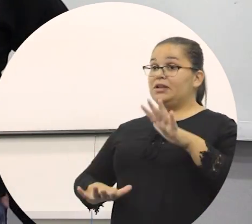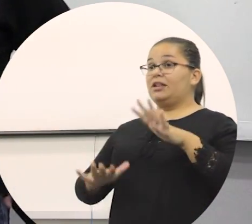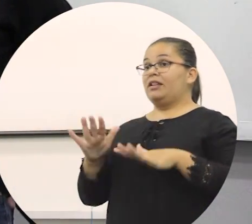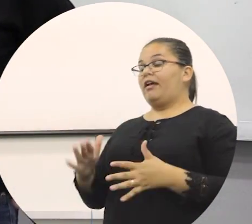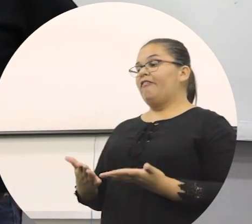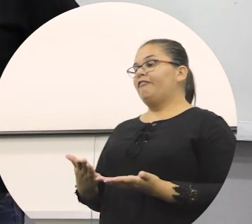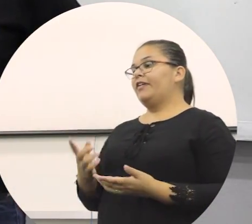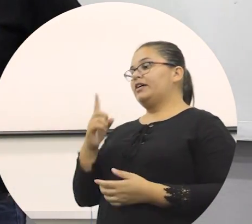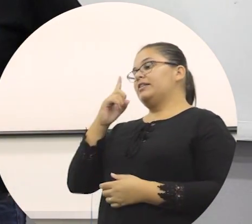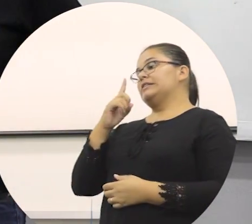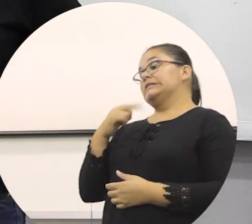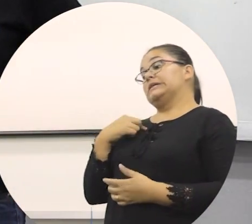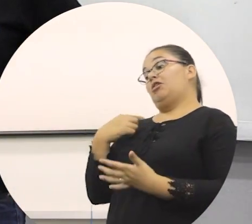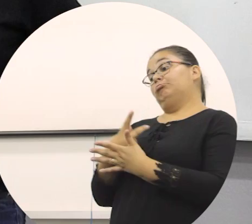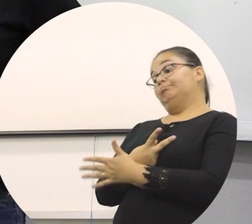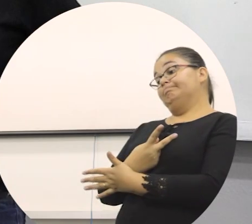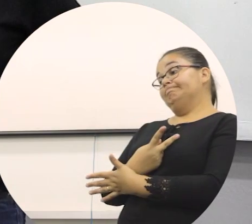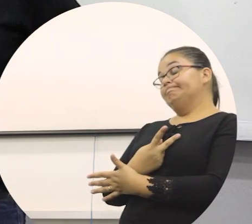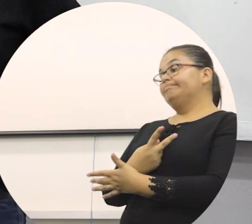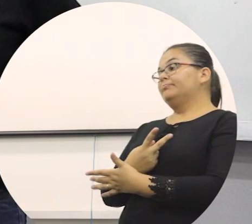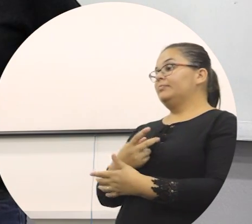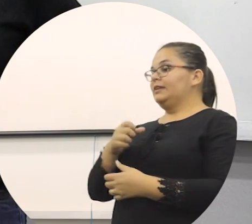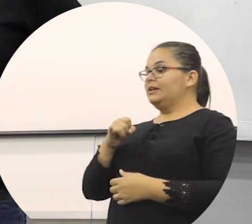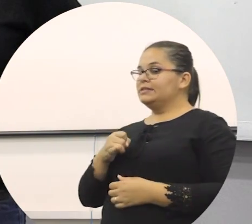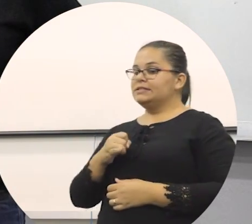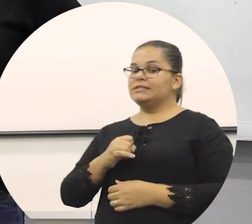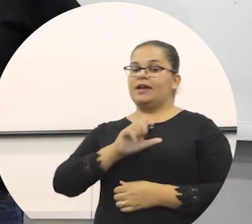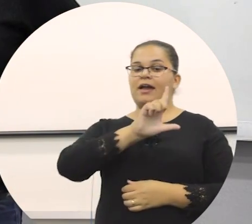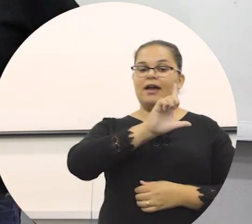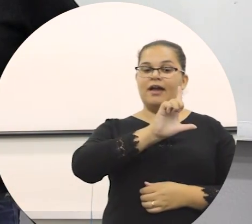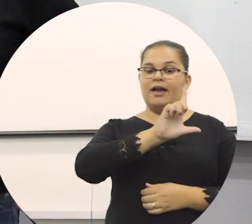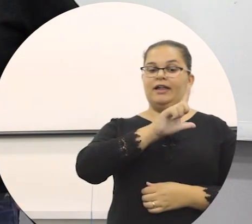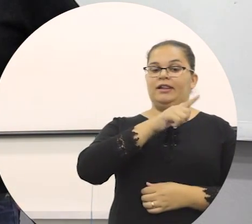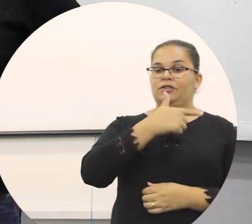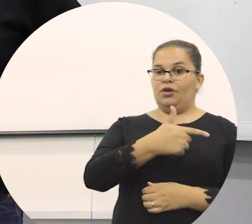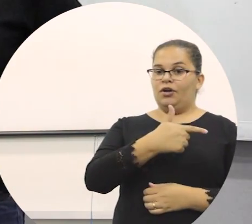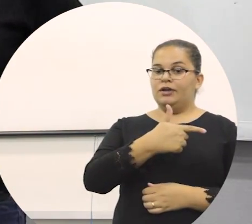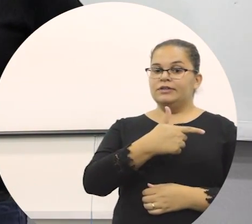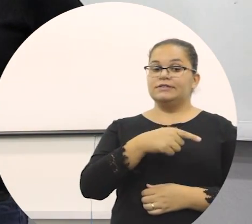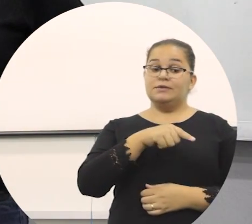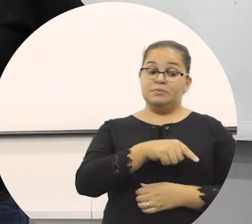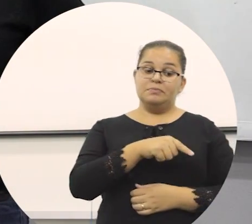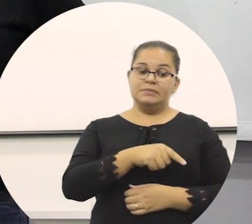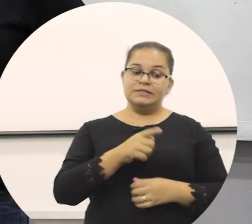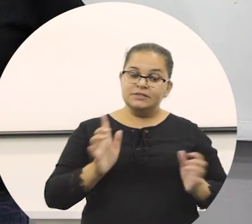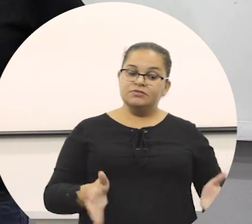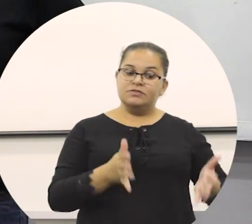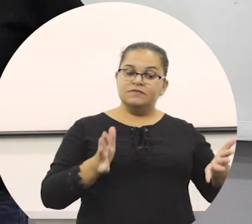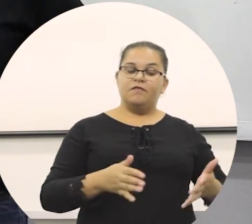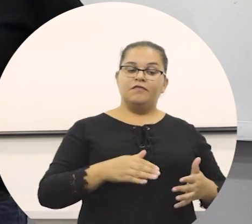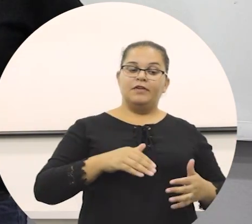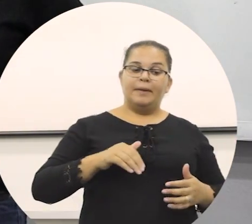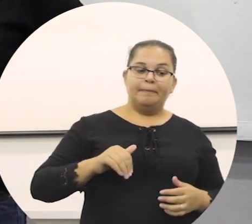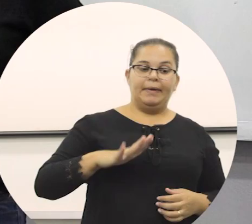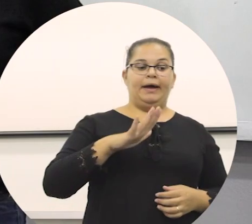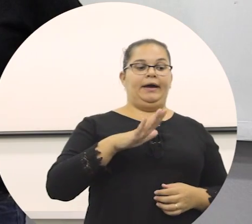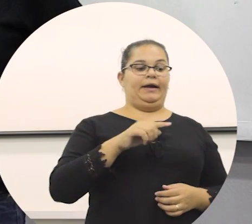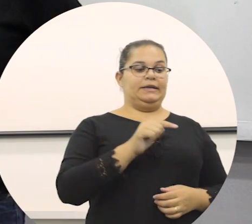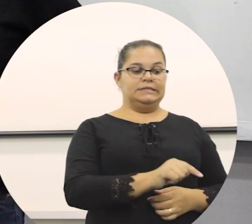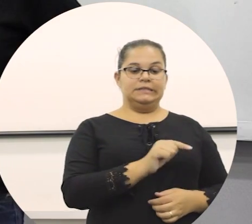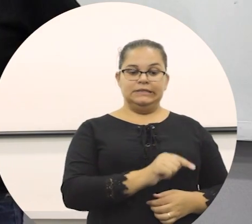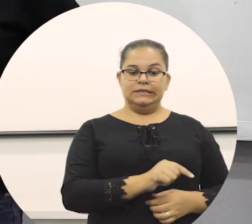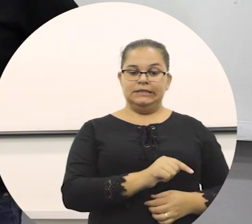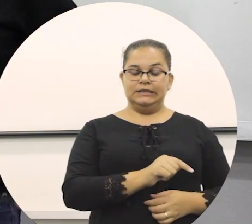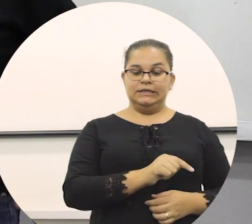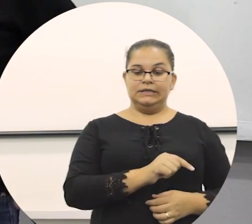mas entendendo, se é segunda língua, talvez eu tenha que trabalhar mais, desenvolver